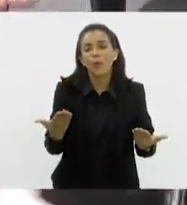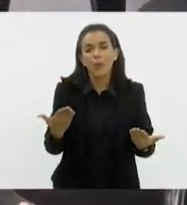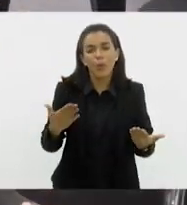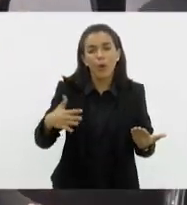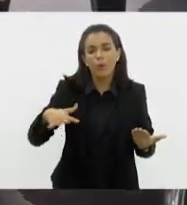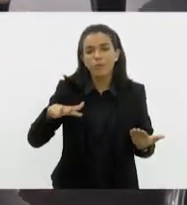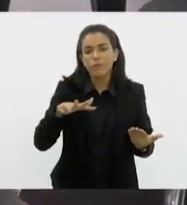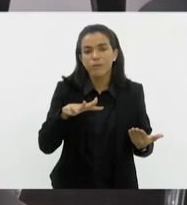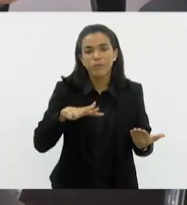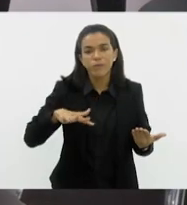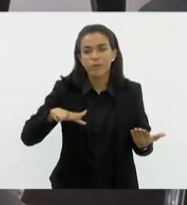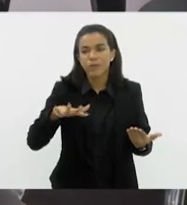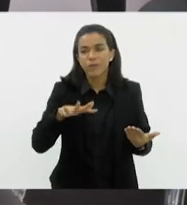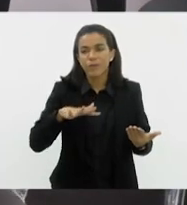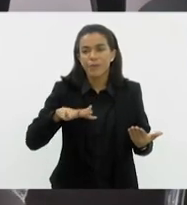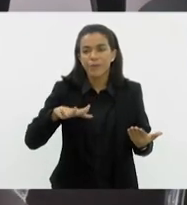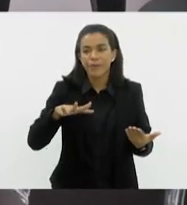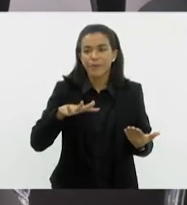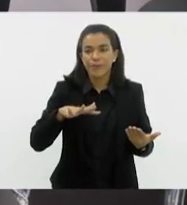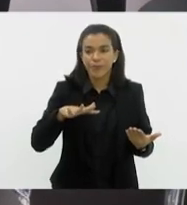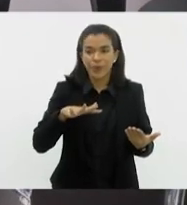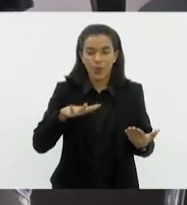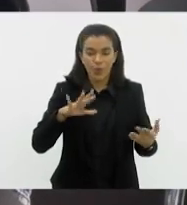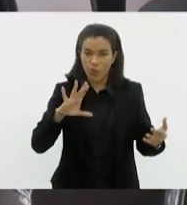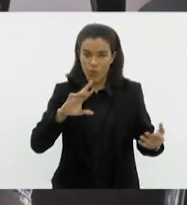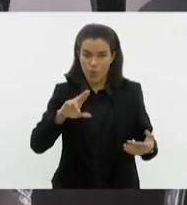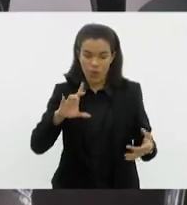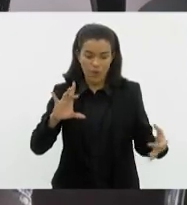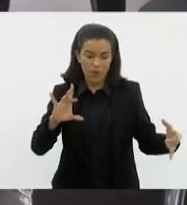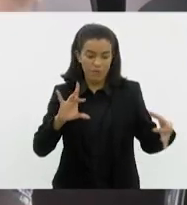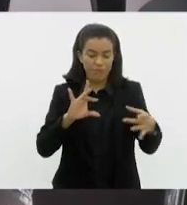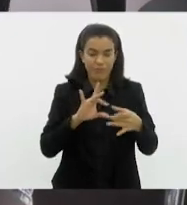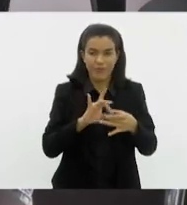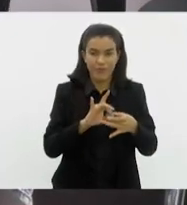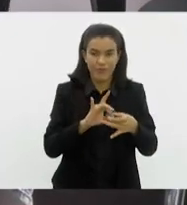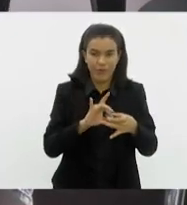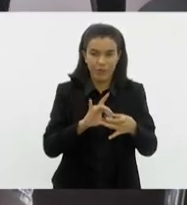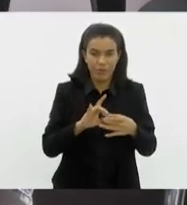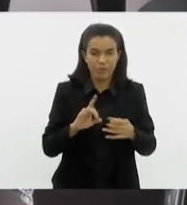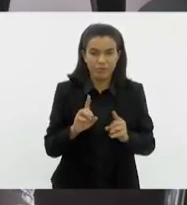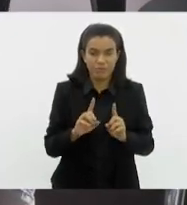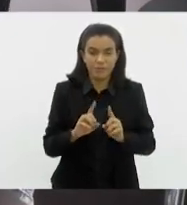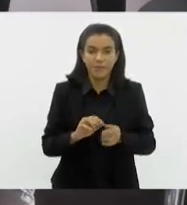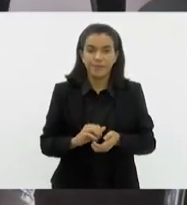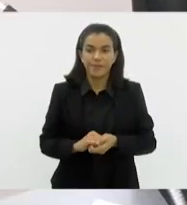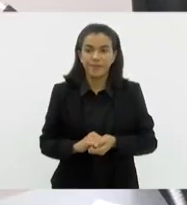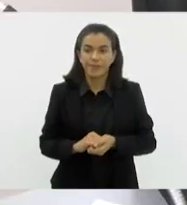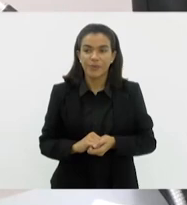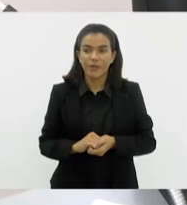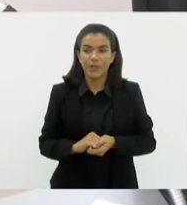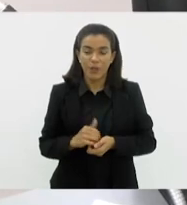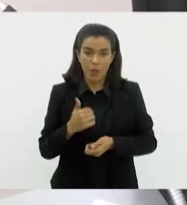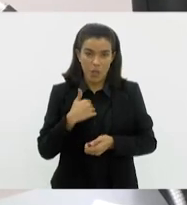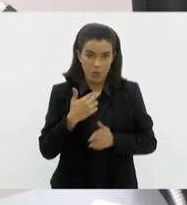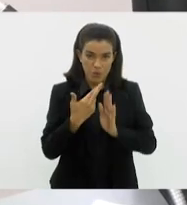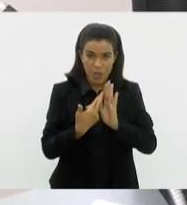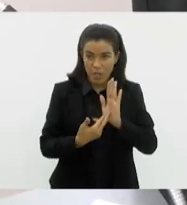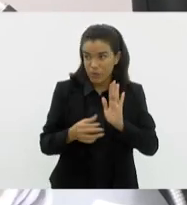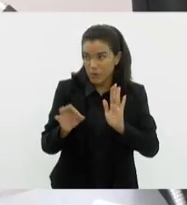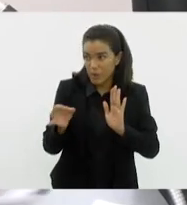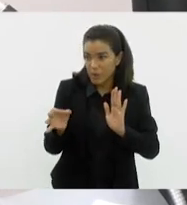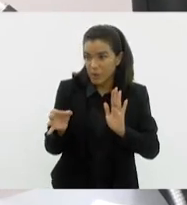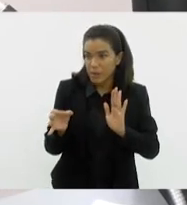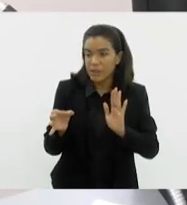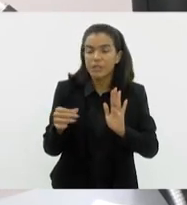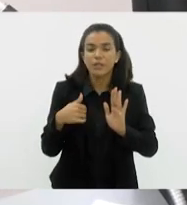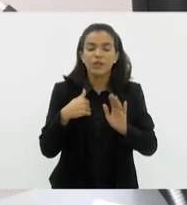você... Não é a fazer a vinculação, perfeito, até porque... Então, vou retificar. Eu sou o relator, né?